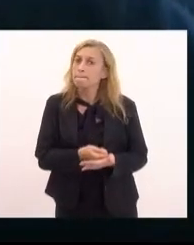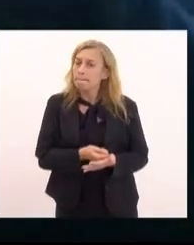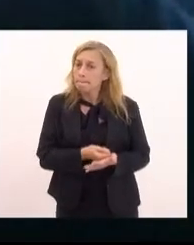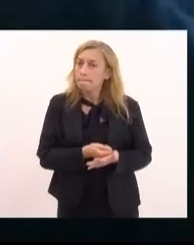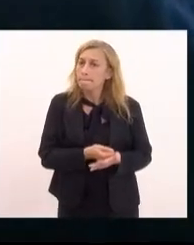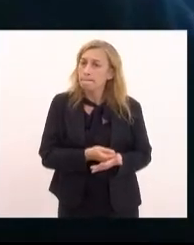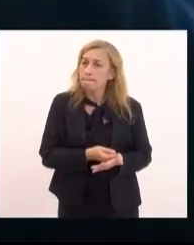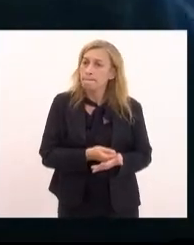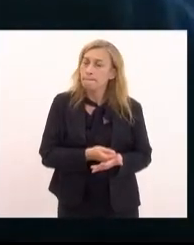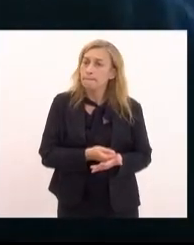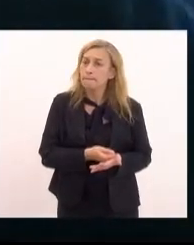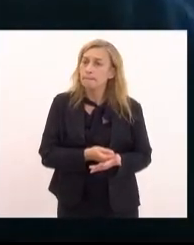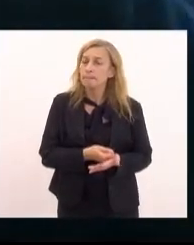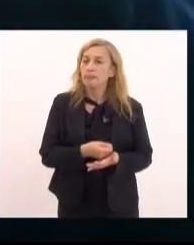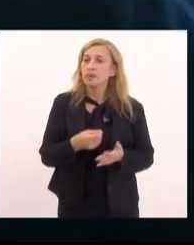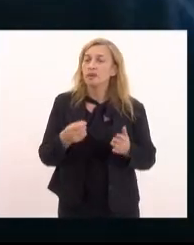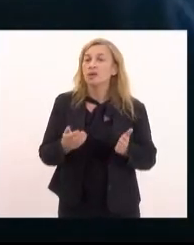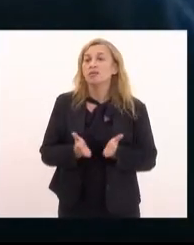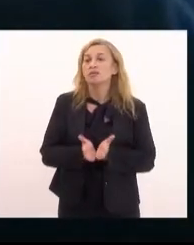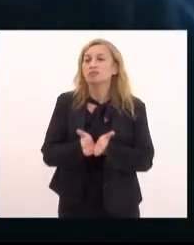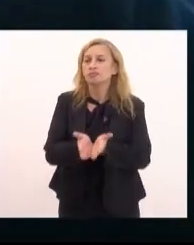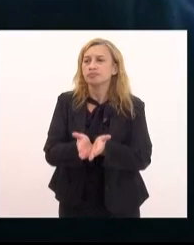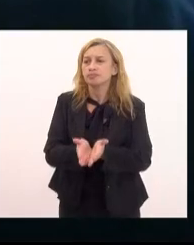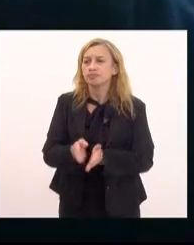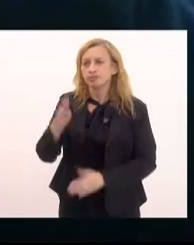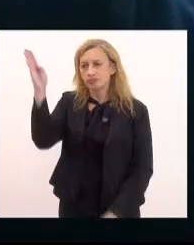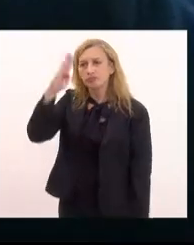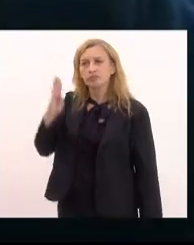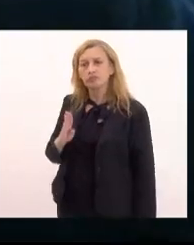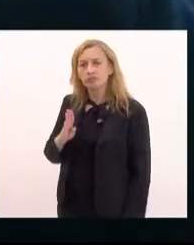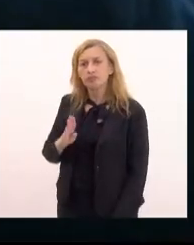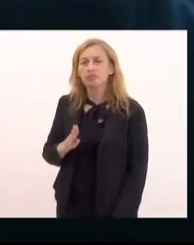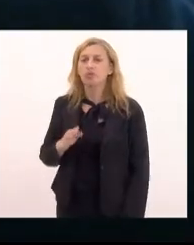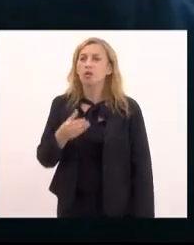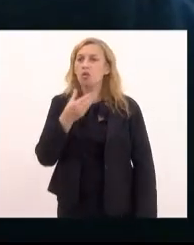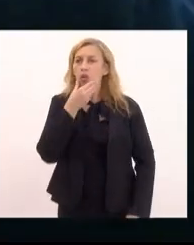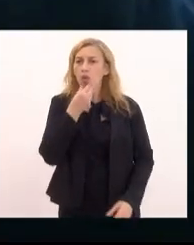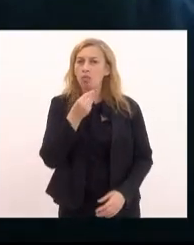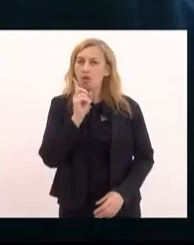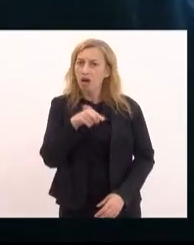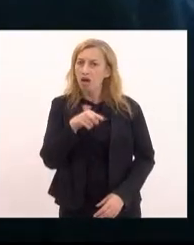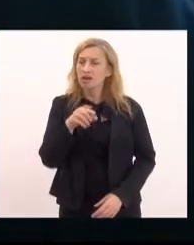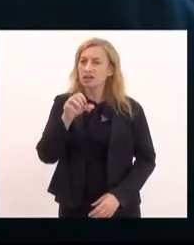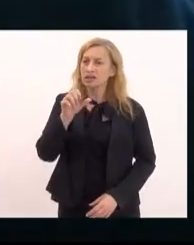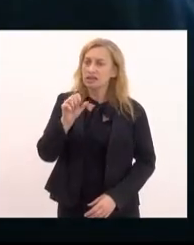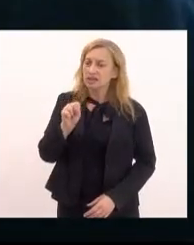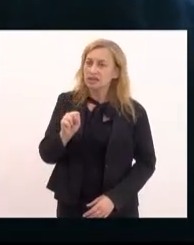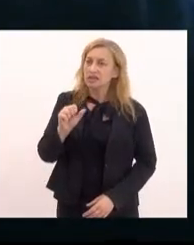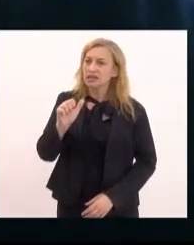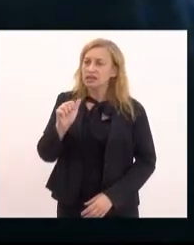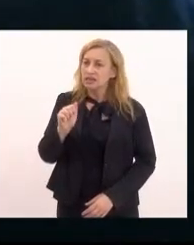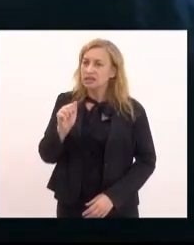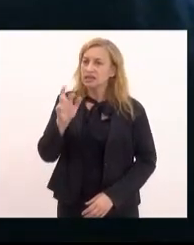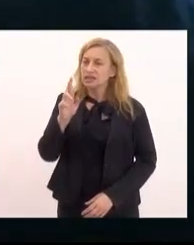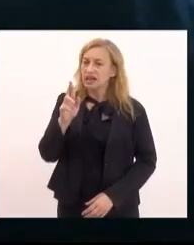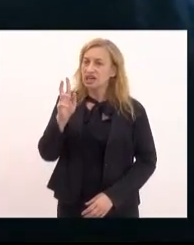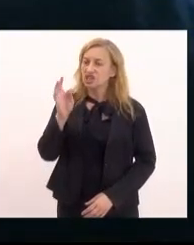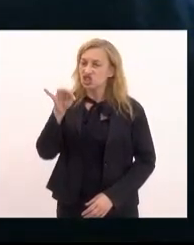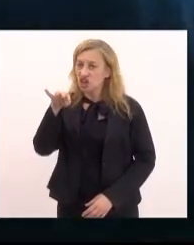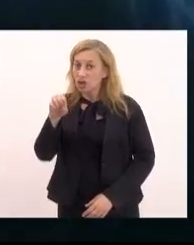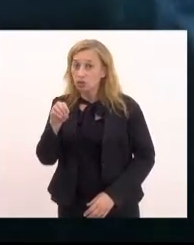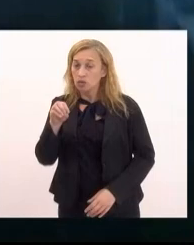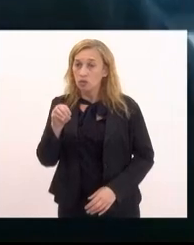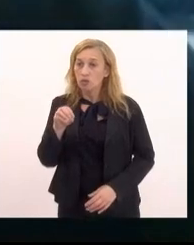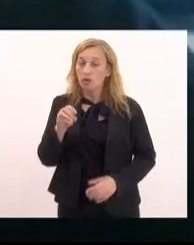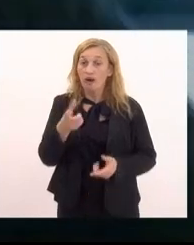satisfação, inclusive da Marinha Brasileira. Ele era um sargento da ativa, a arma era da